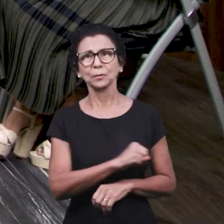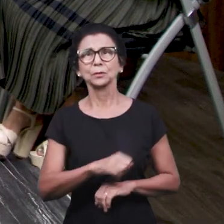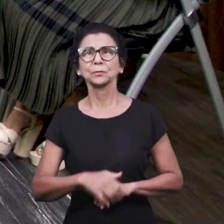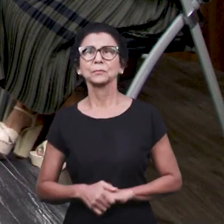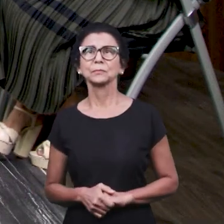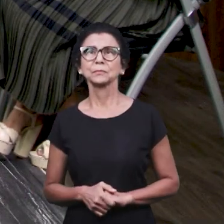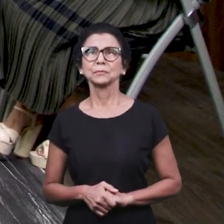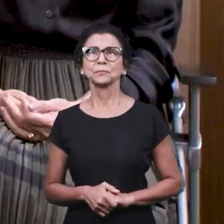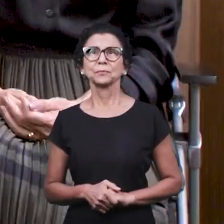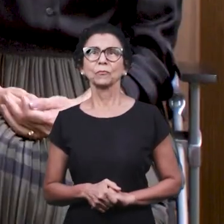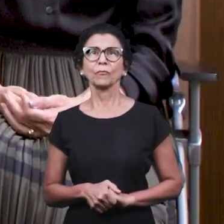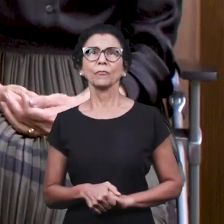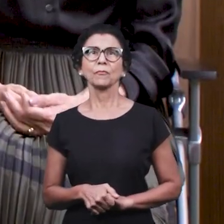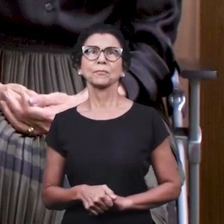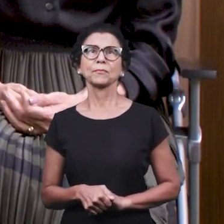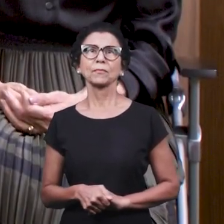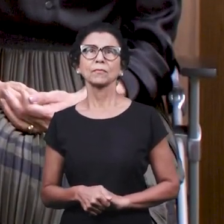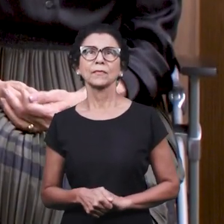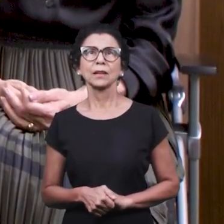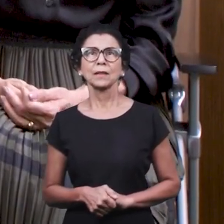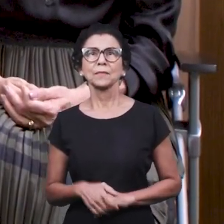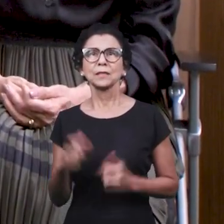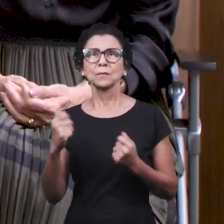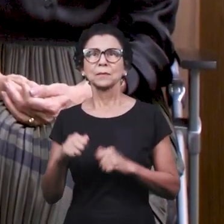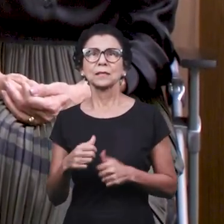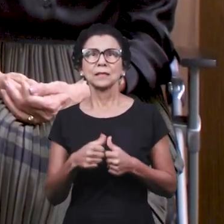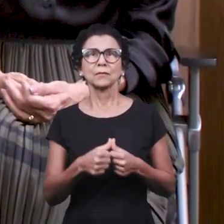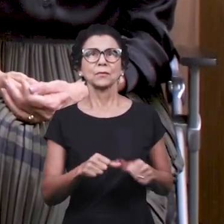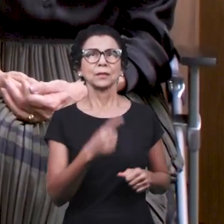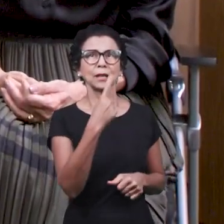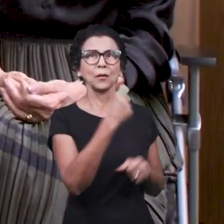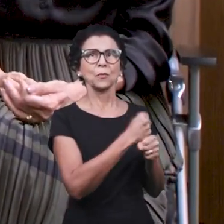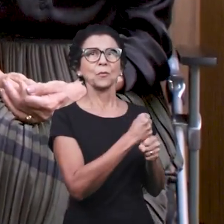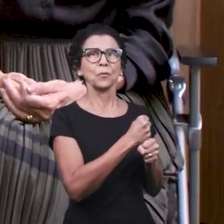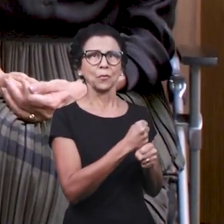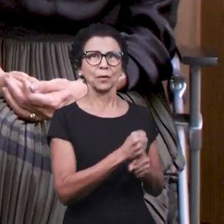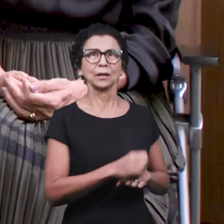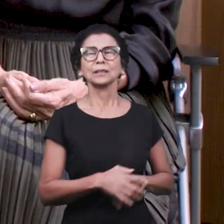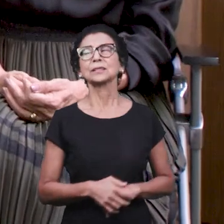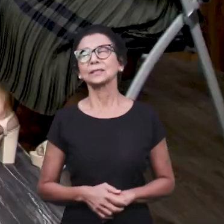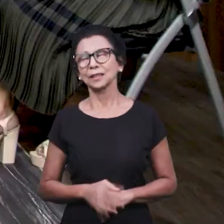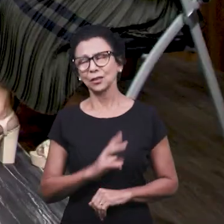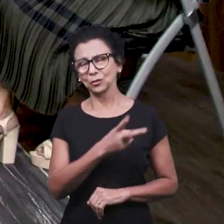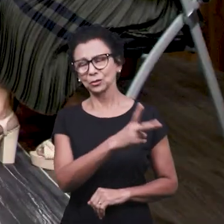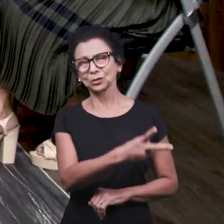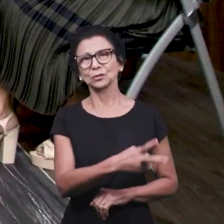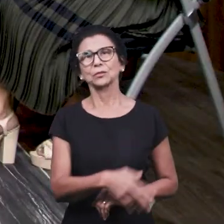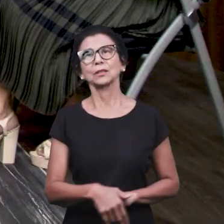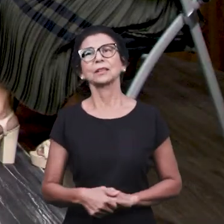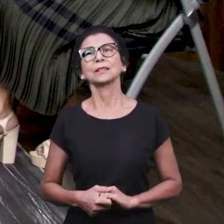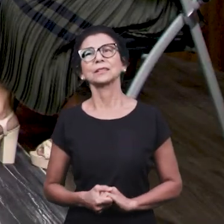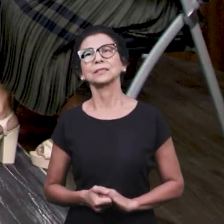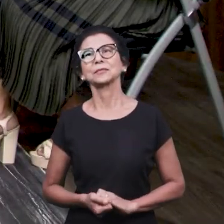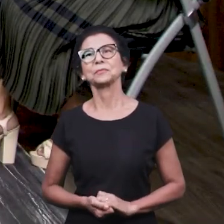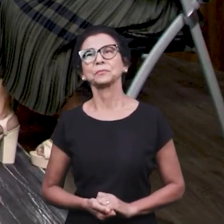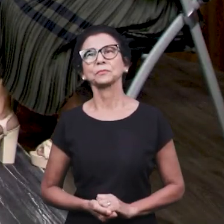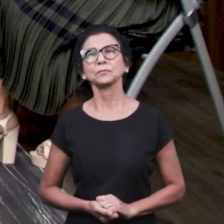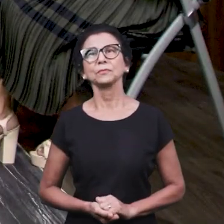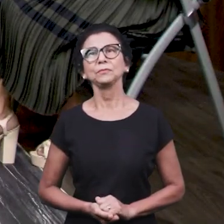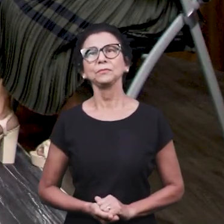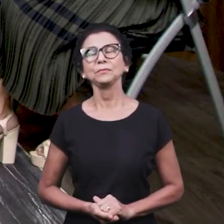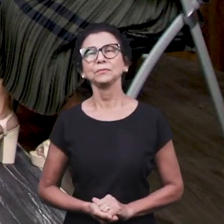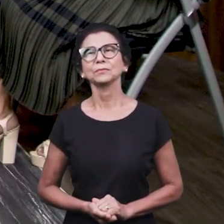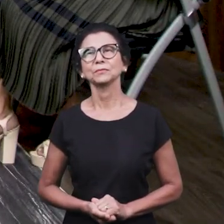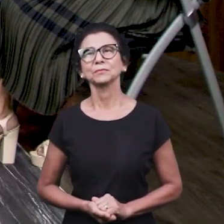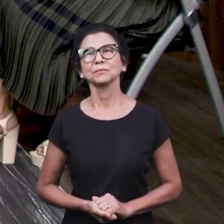verdade. Se me chamasse pra ficar mais 1 ano, eu ficaria também. Não conto pros meus pais, mas eu ficaria, porque eles estão ouvindo agora. Olha, o